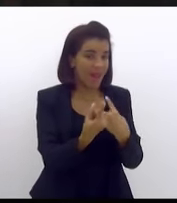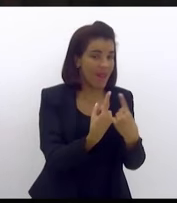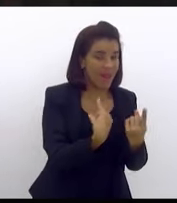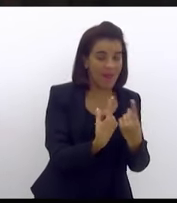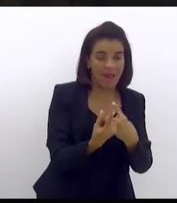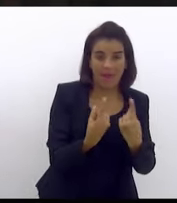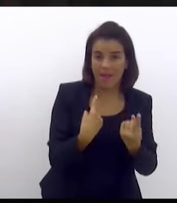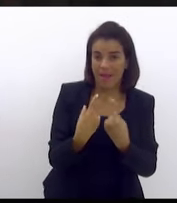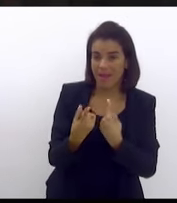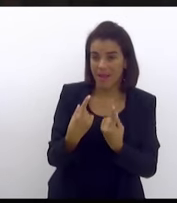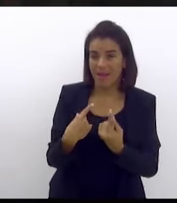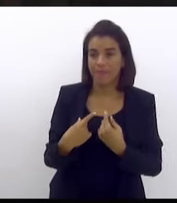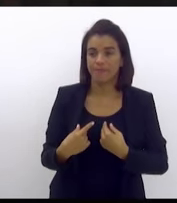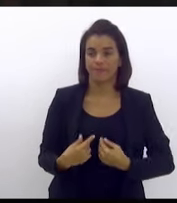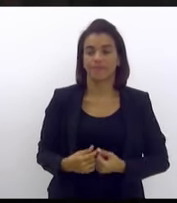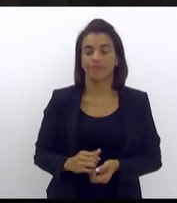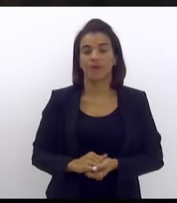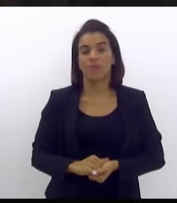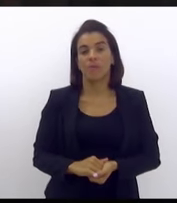E essa é a história